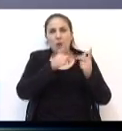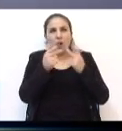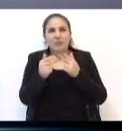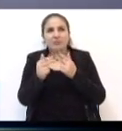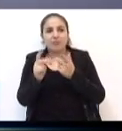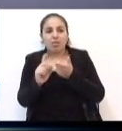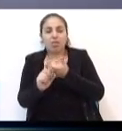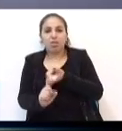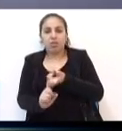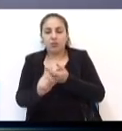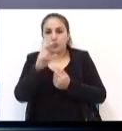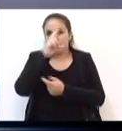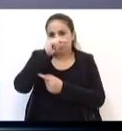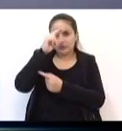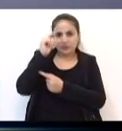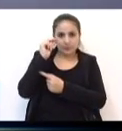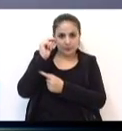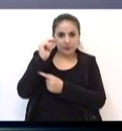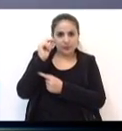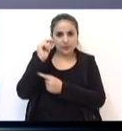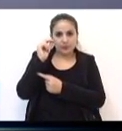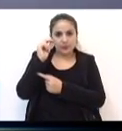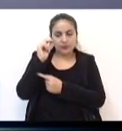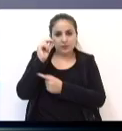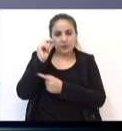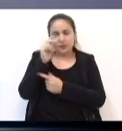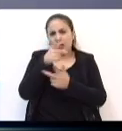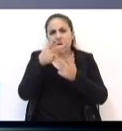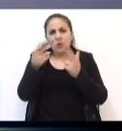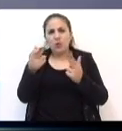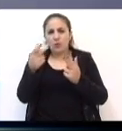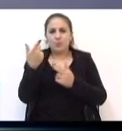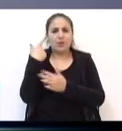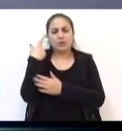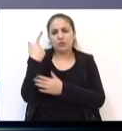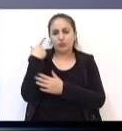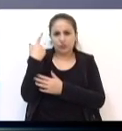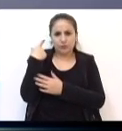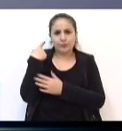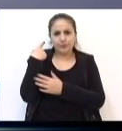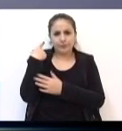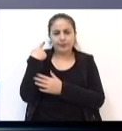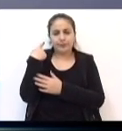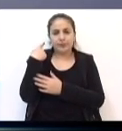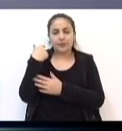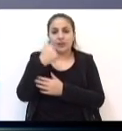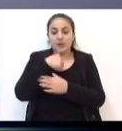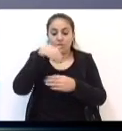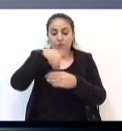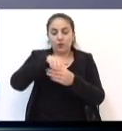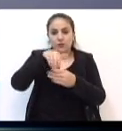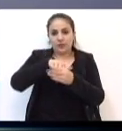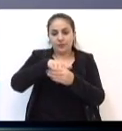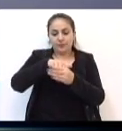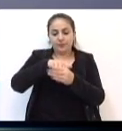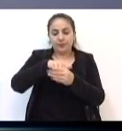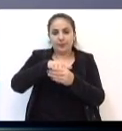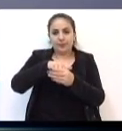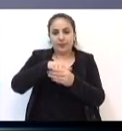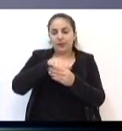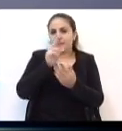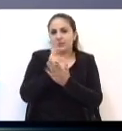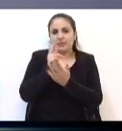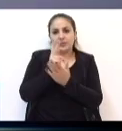do Executivo e de alguma sigla partidária, no caso. Então, eu votei